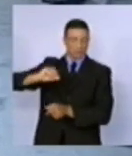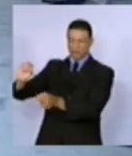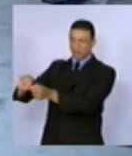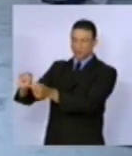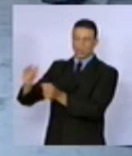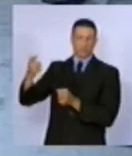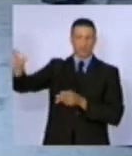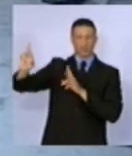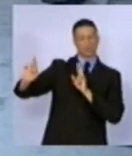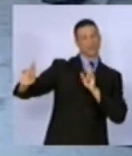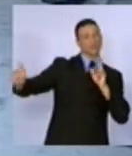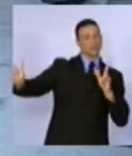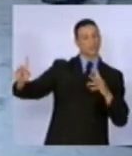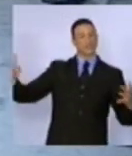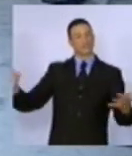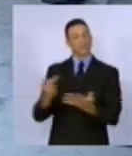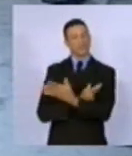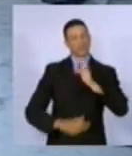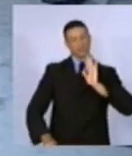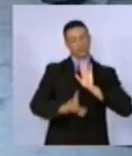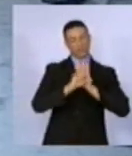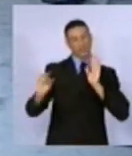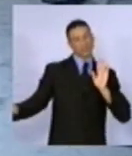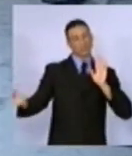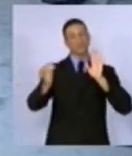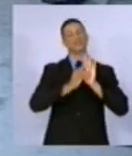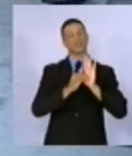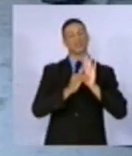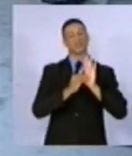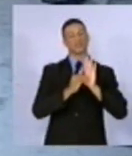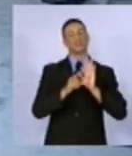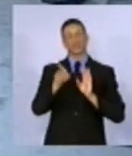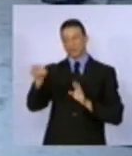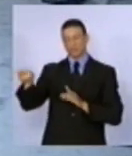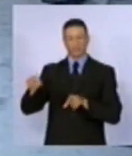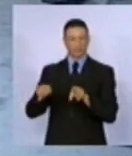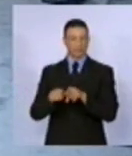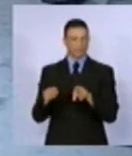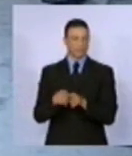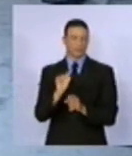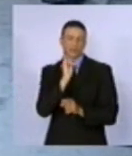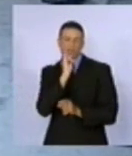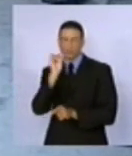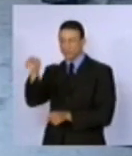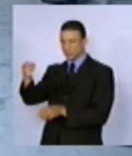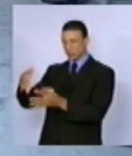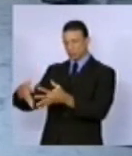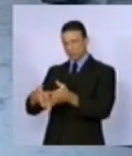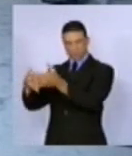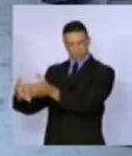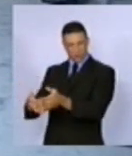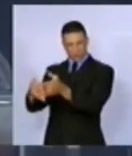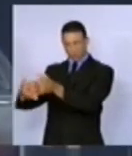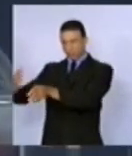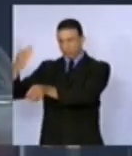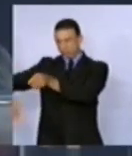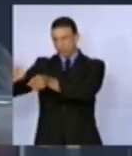já devem ser implantados utilizando integralmente o corte mecanizado